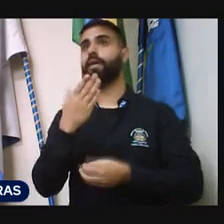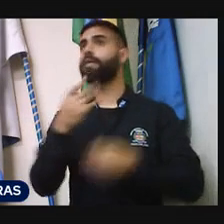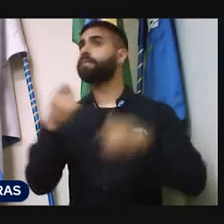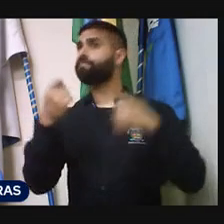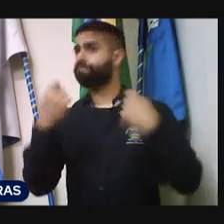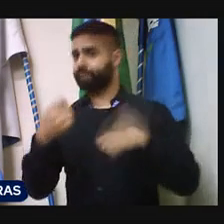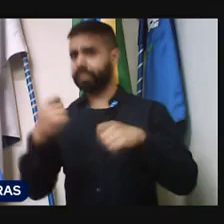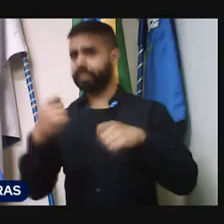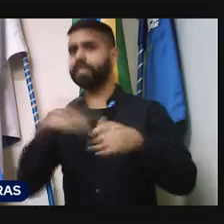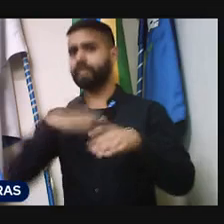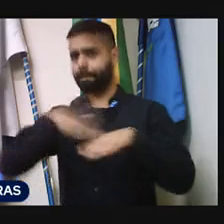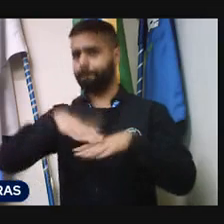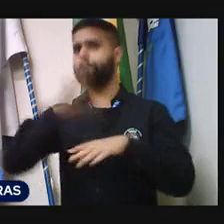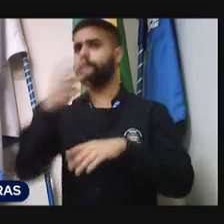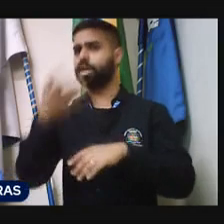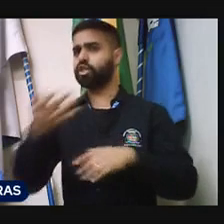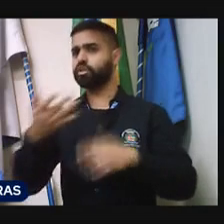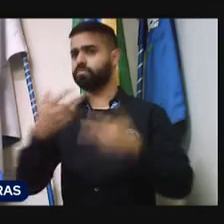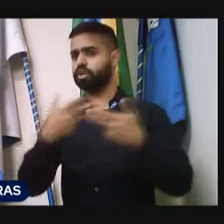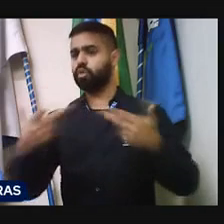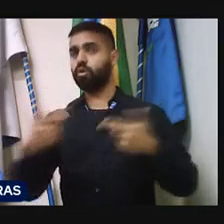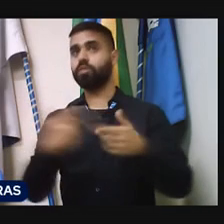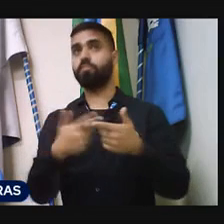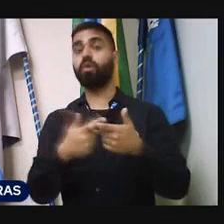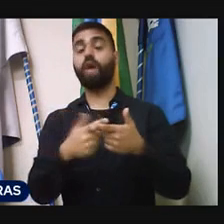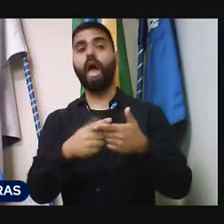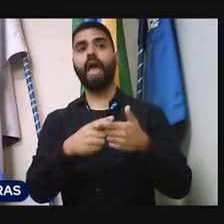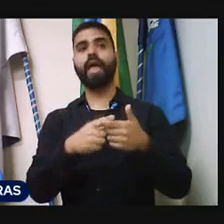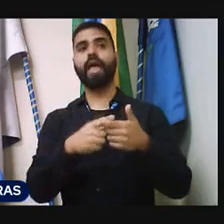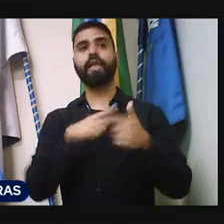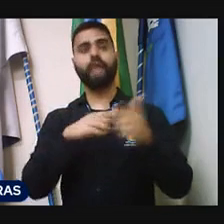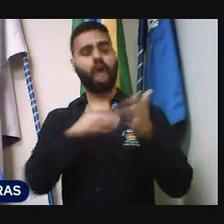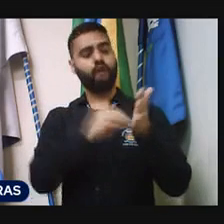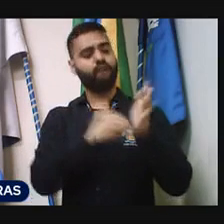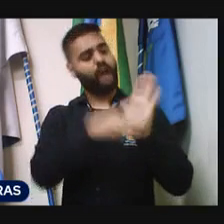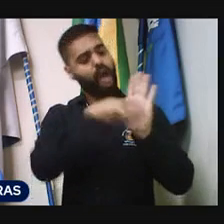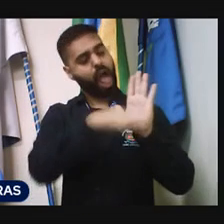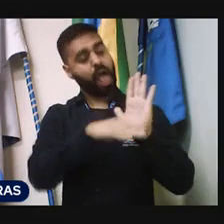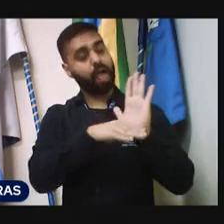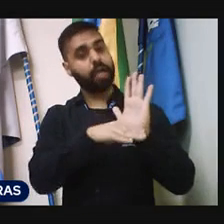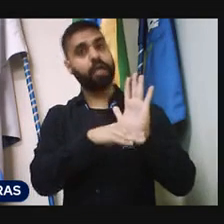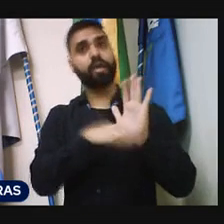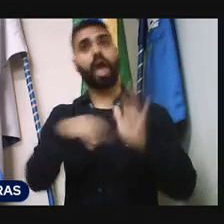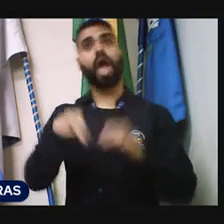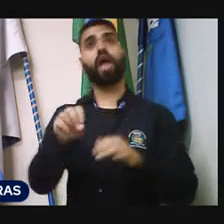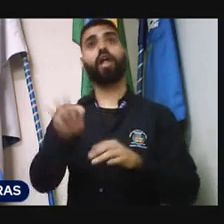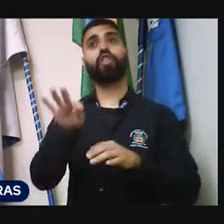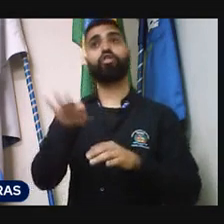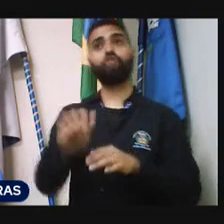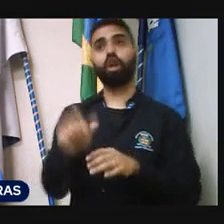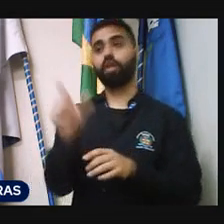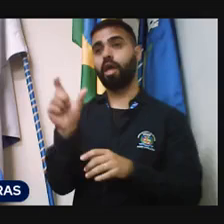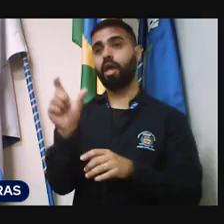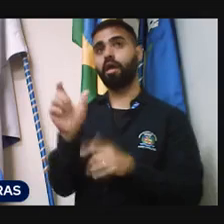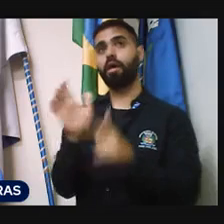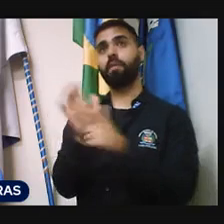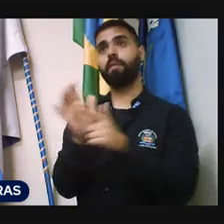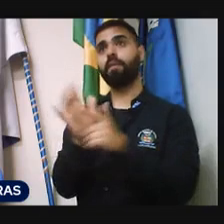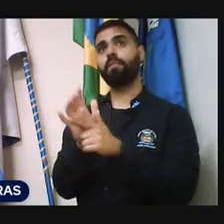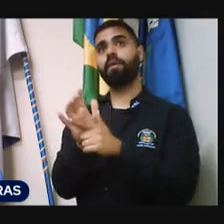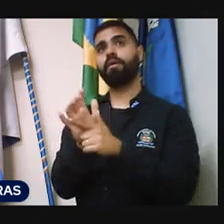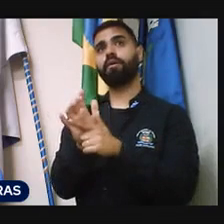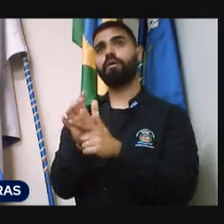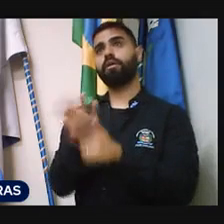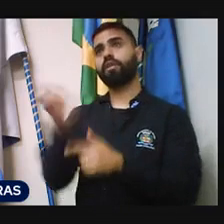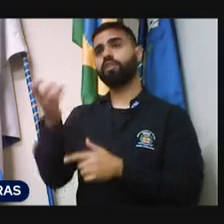mais ainda porque no final o hospital fala que as notas fiscais recibos de pagamento estão anexados na